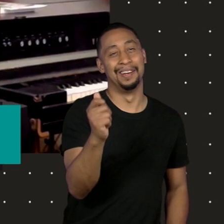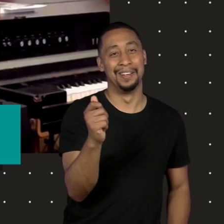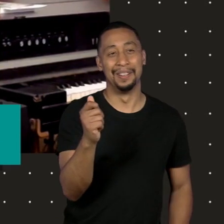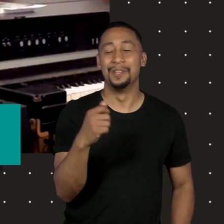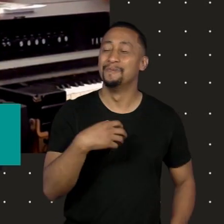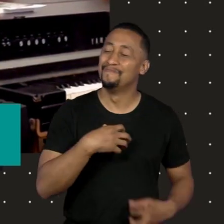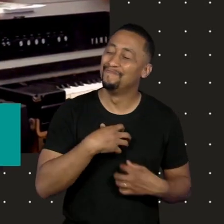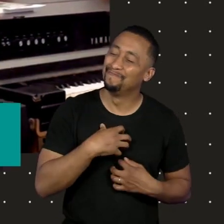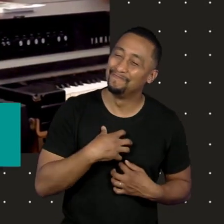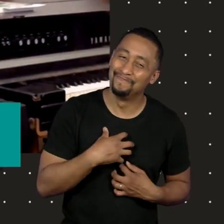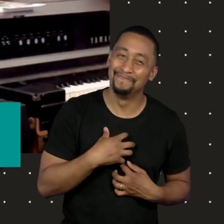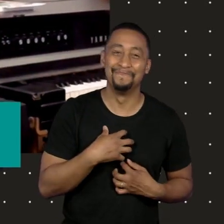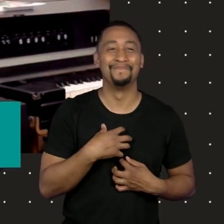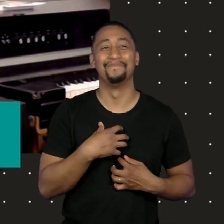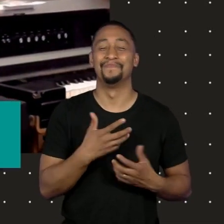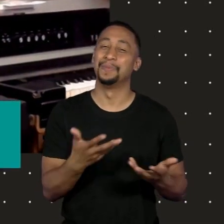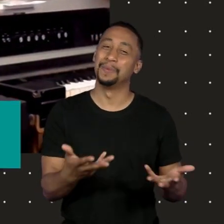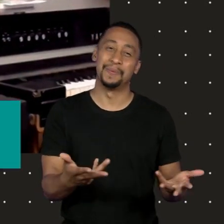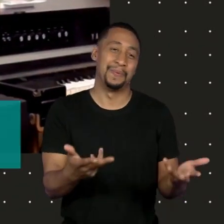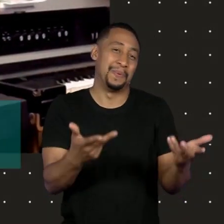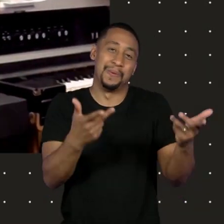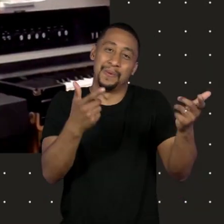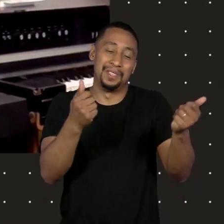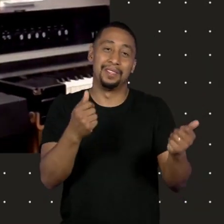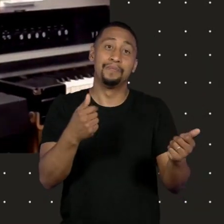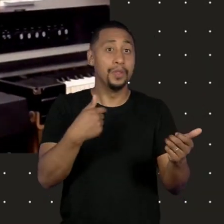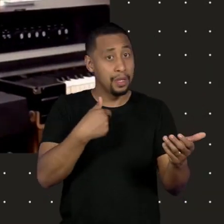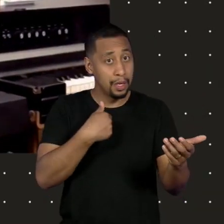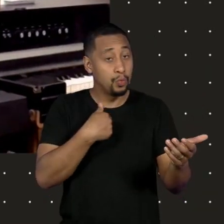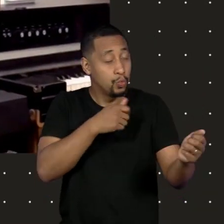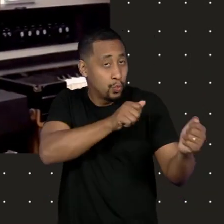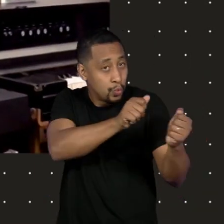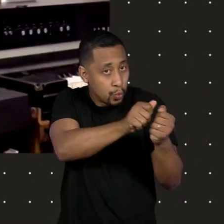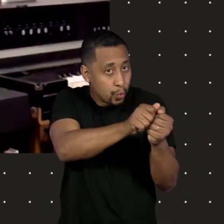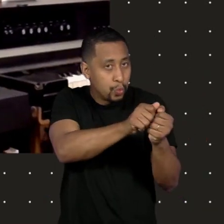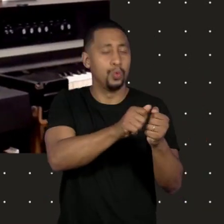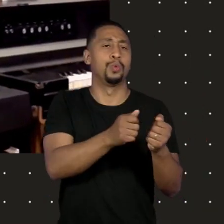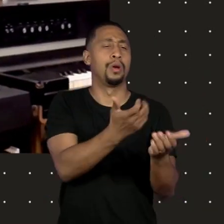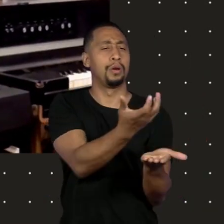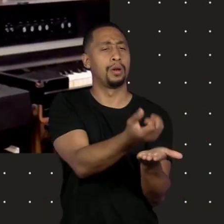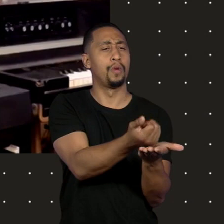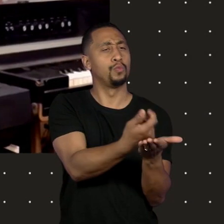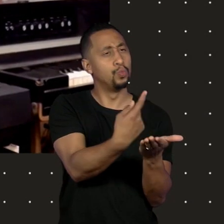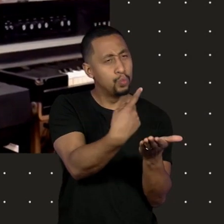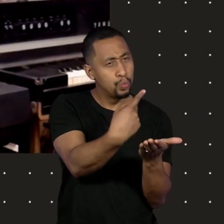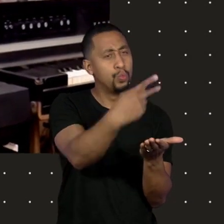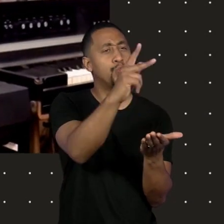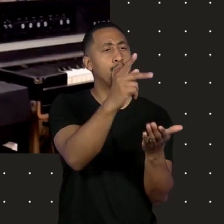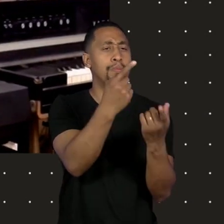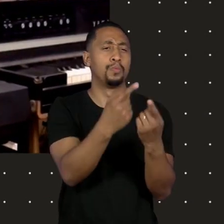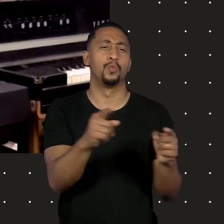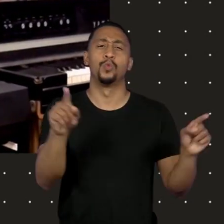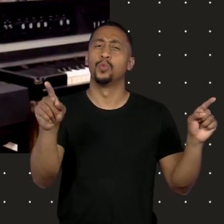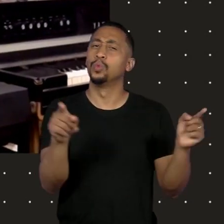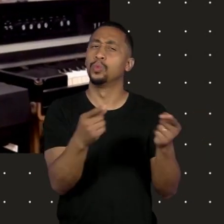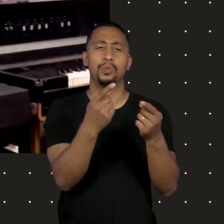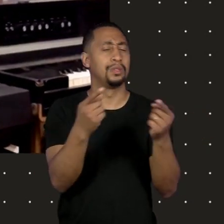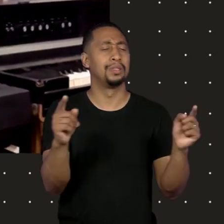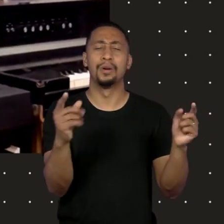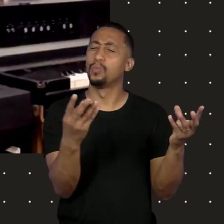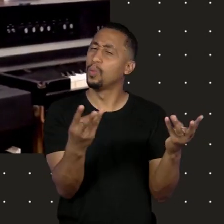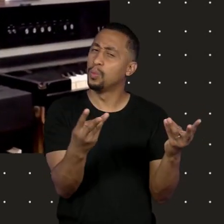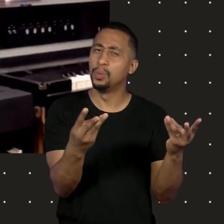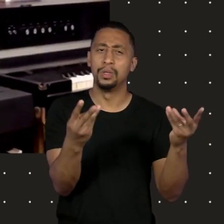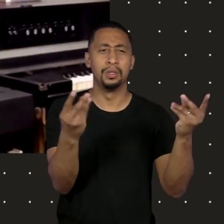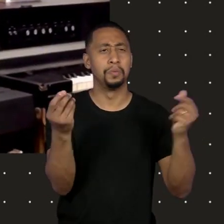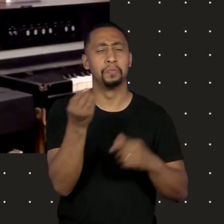as oportunidades de fazer música de categoria, fiz música em Portugal com ela, fui produtor de 12